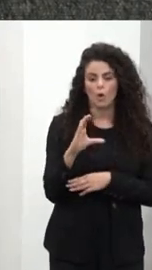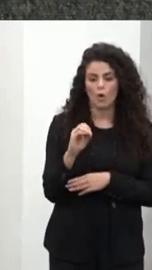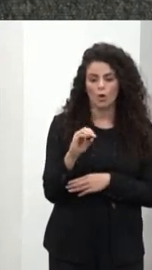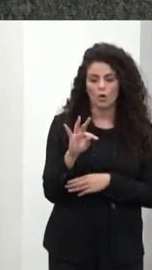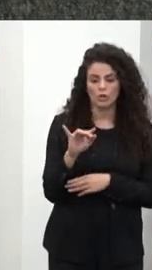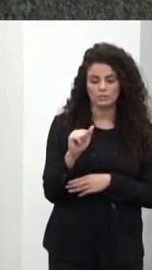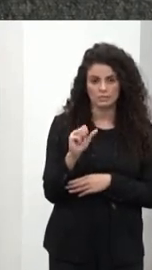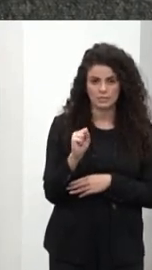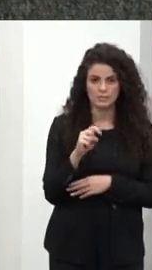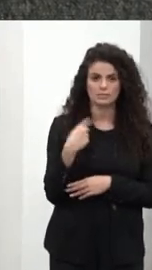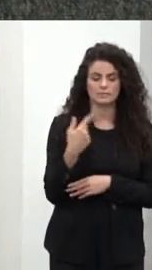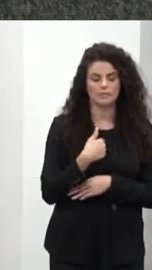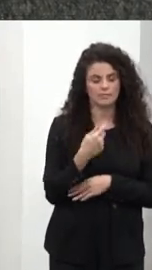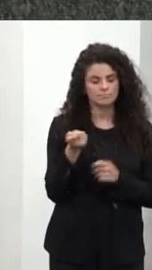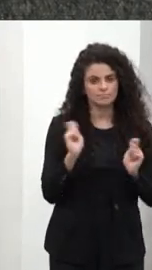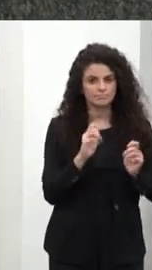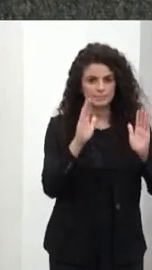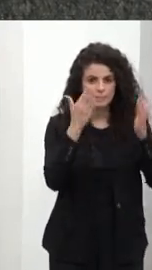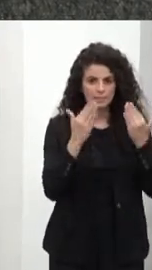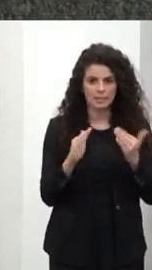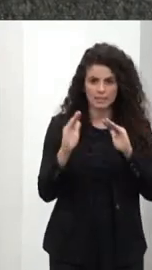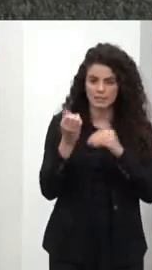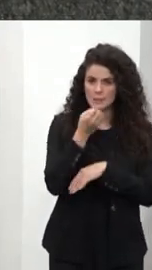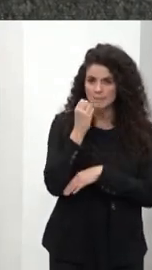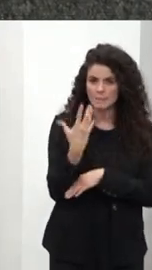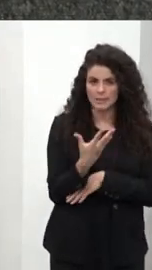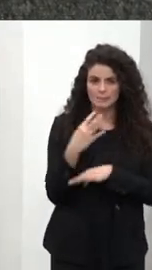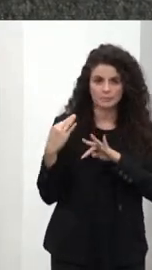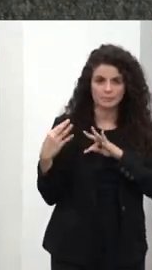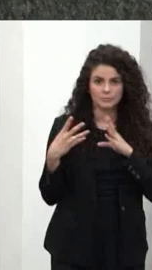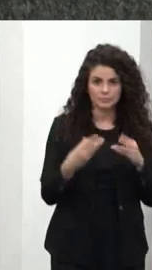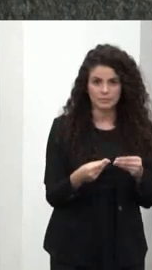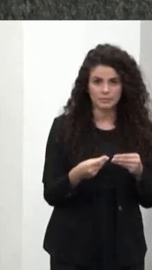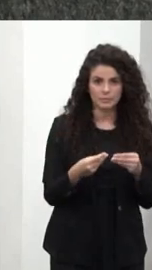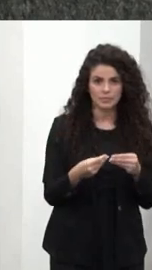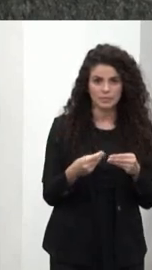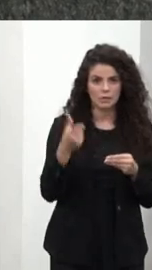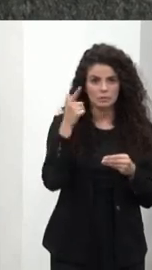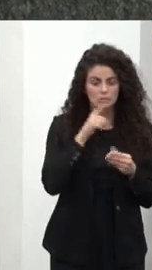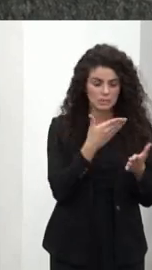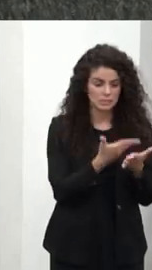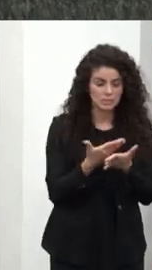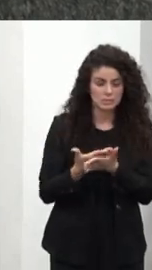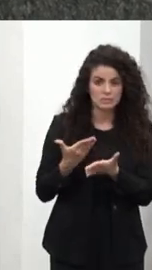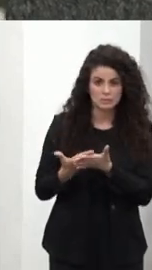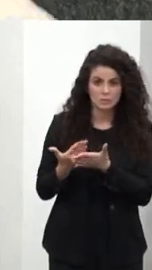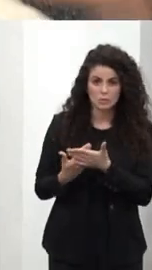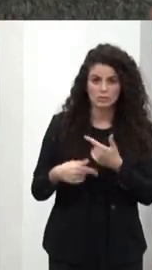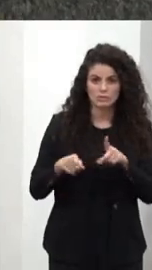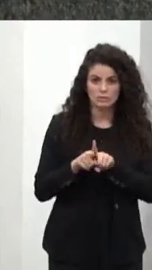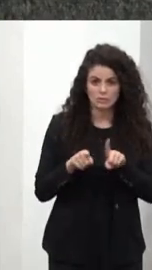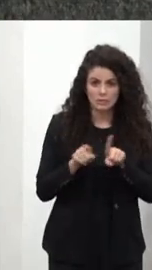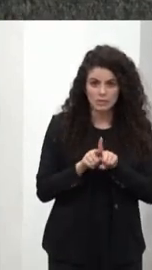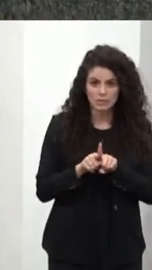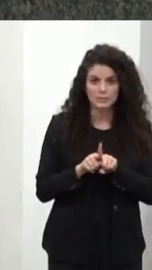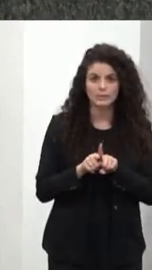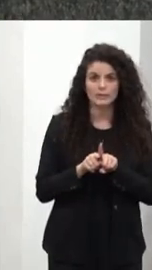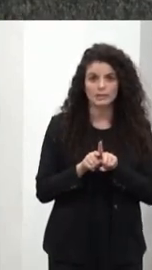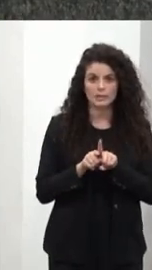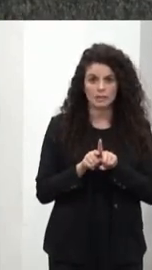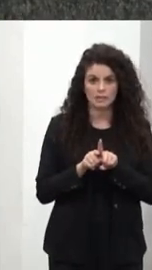ser observada com muita atenção e aí é tudo um universo tem uma série de estudos de como é feito né numa quanta genérica